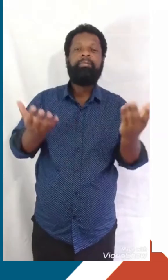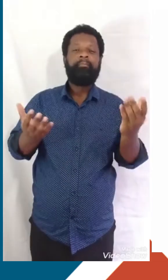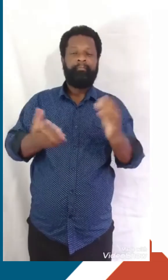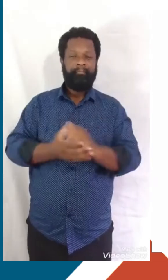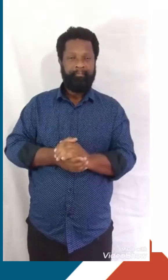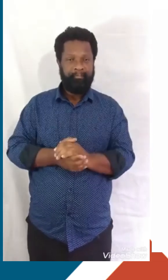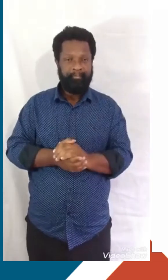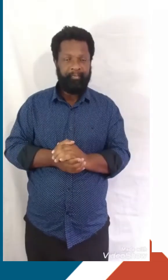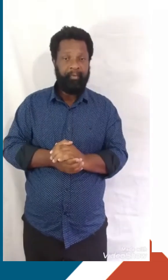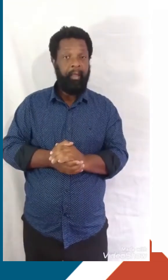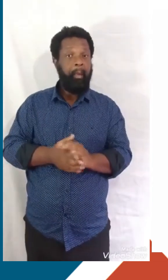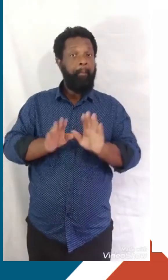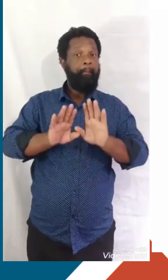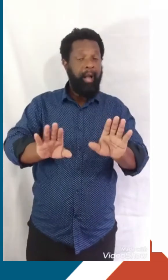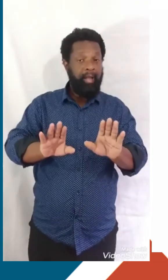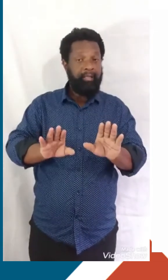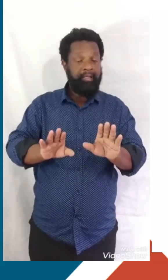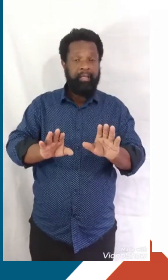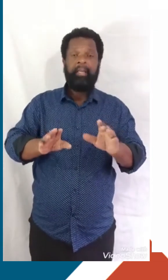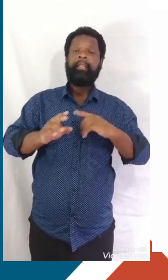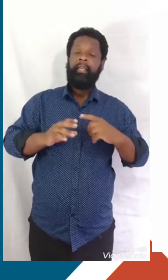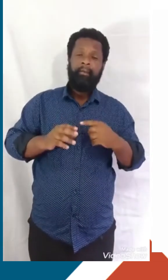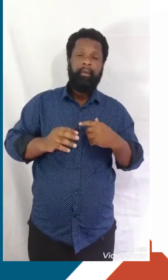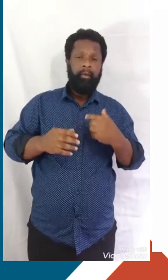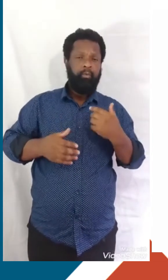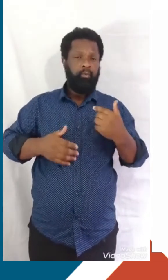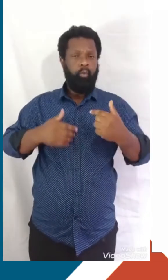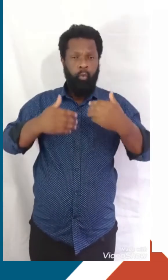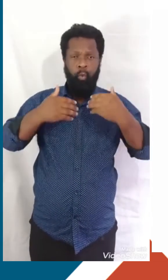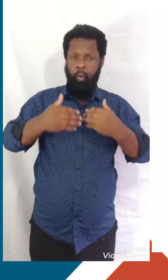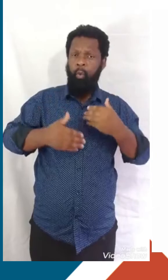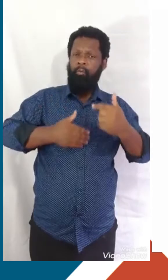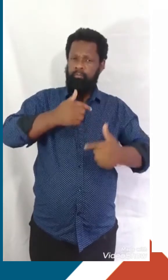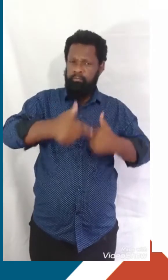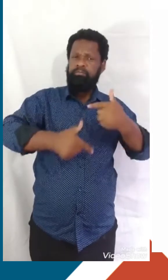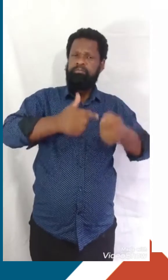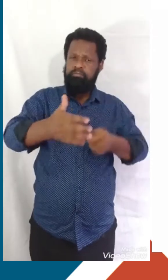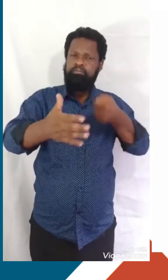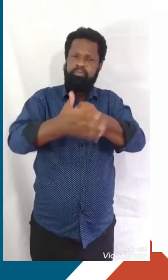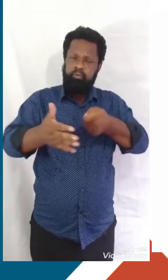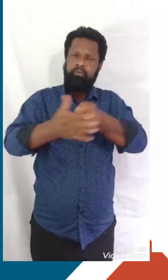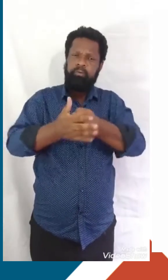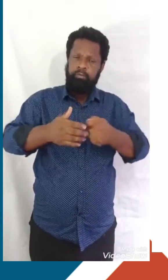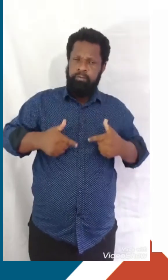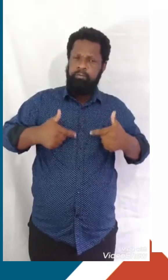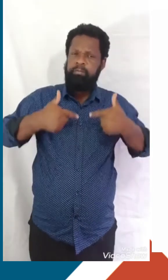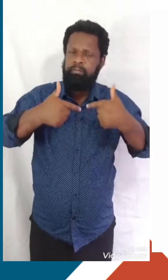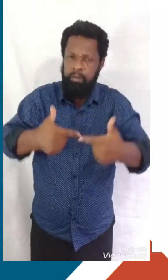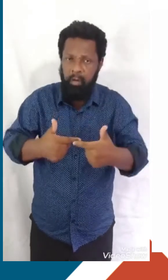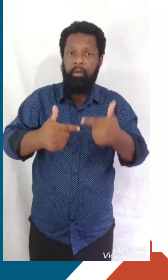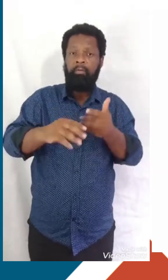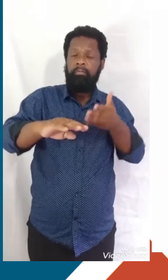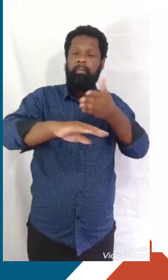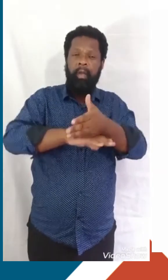Chão. Mas é com a luta corporal que o autor se insere no cenário literário